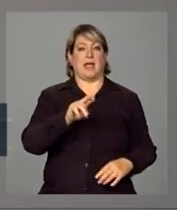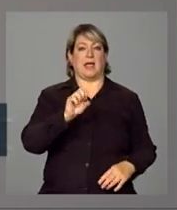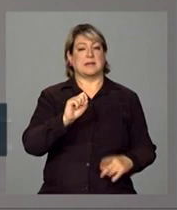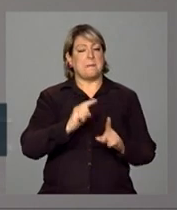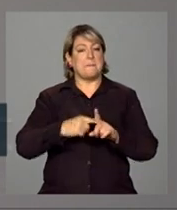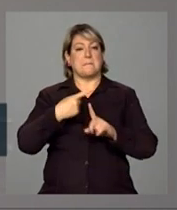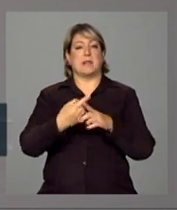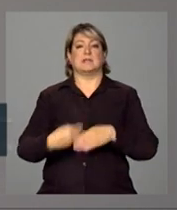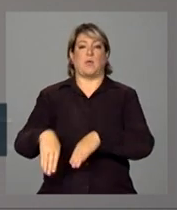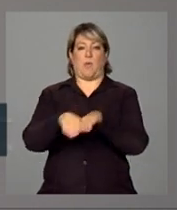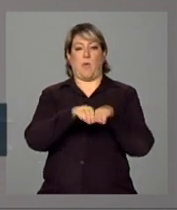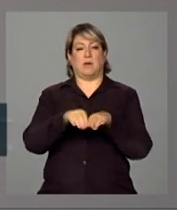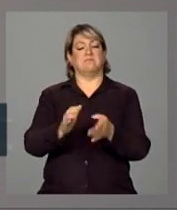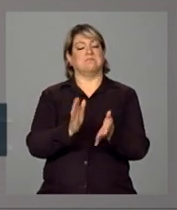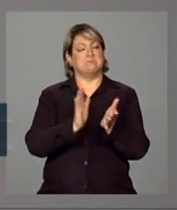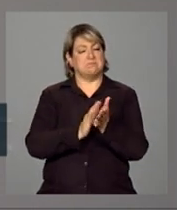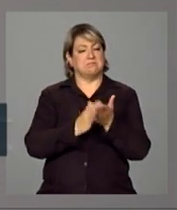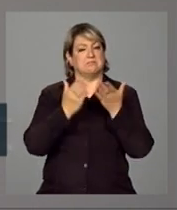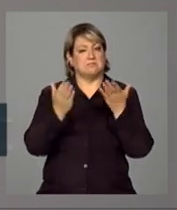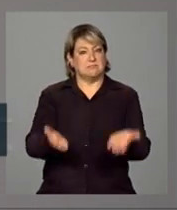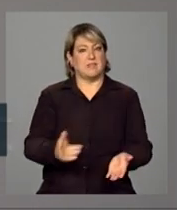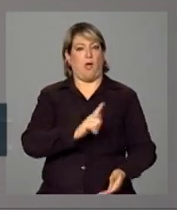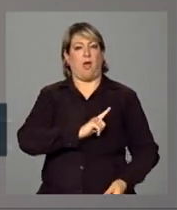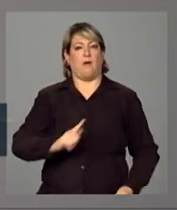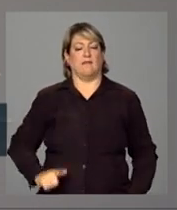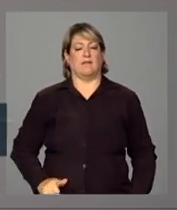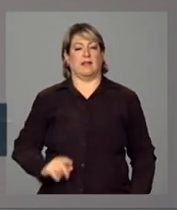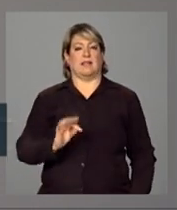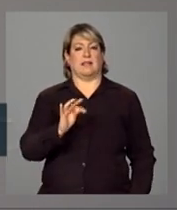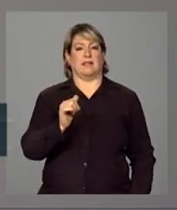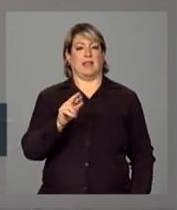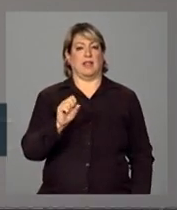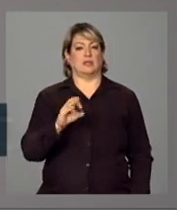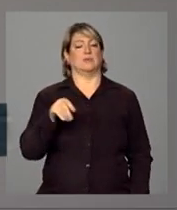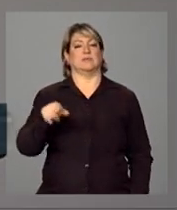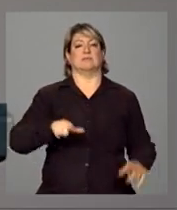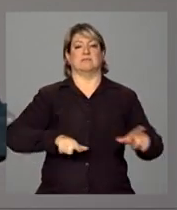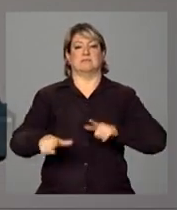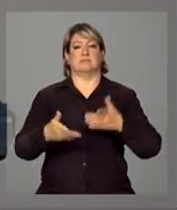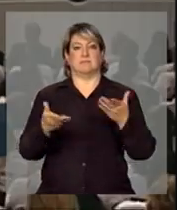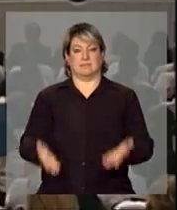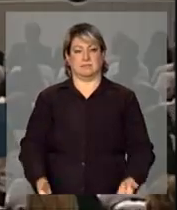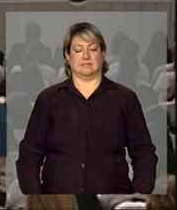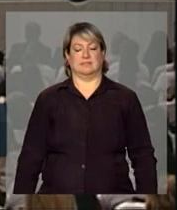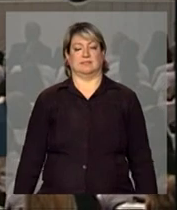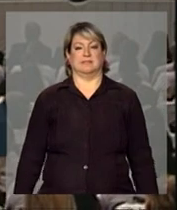Queria cumprimentar o nosso governador Tarso Genro por essa medida, por essa iniciativa.